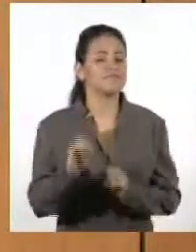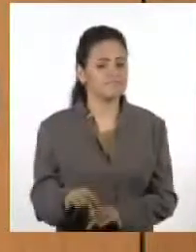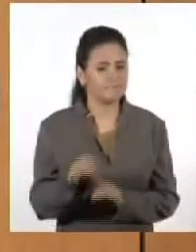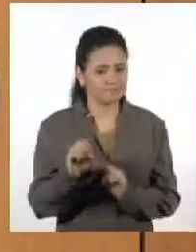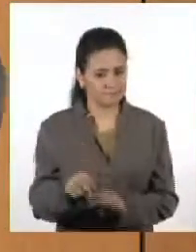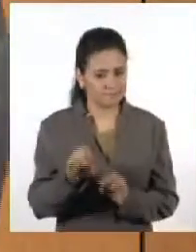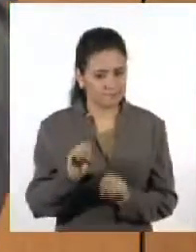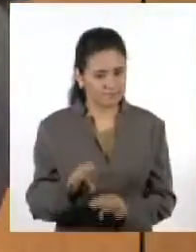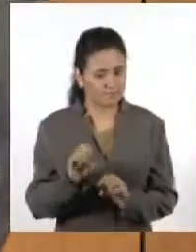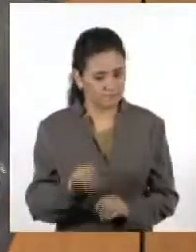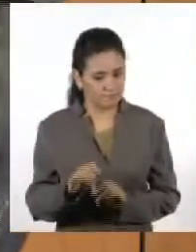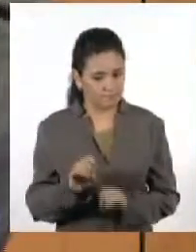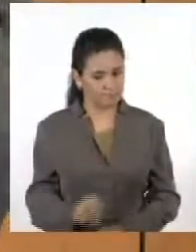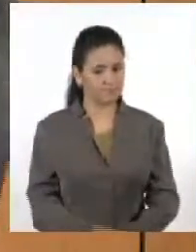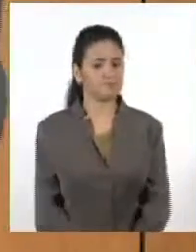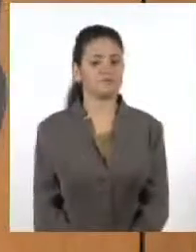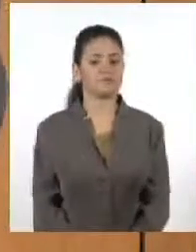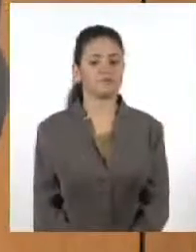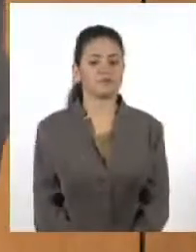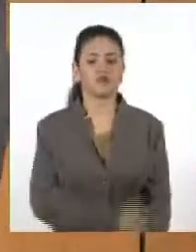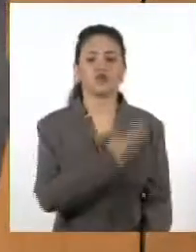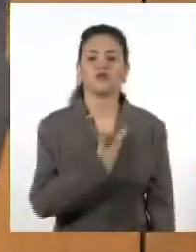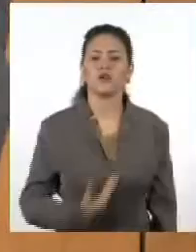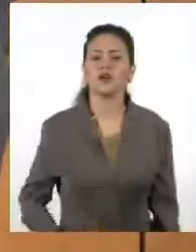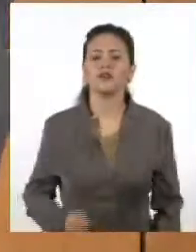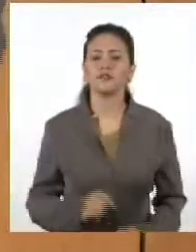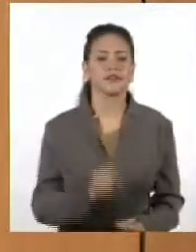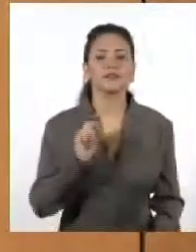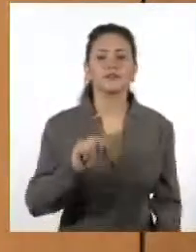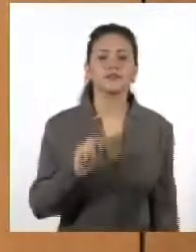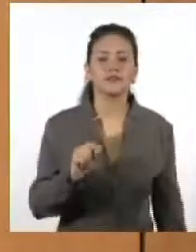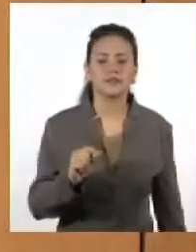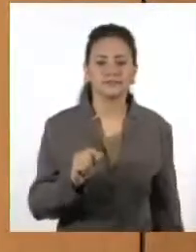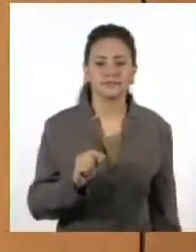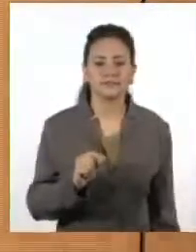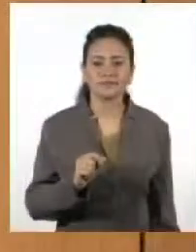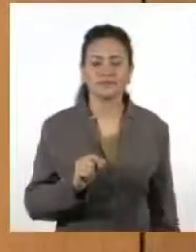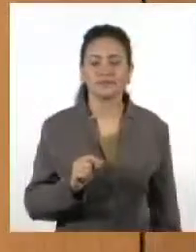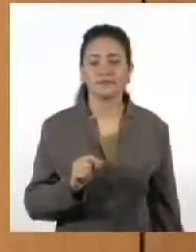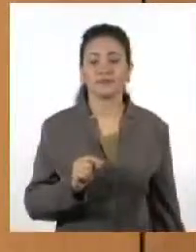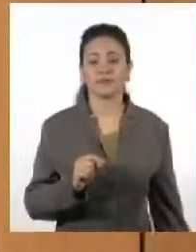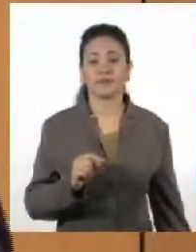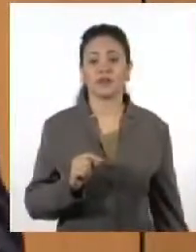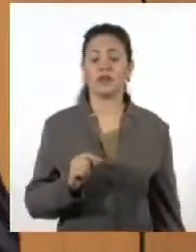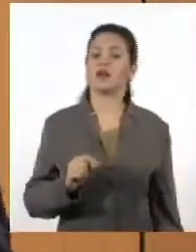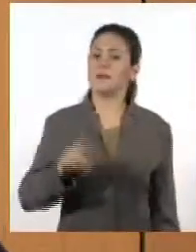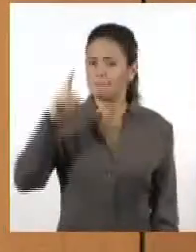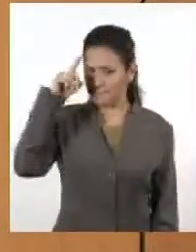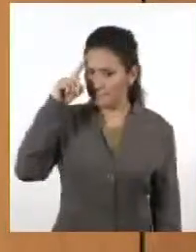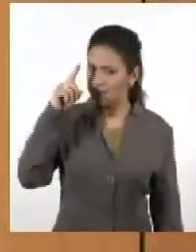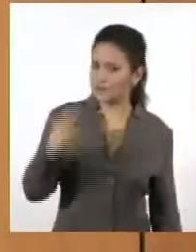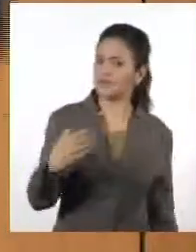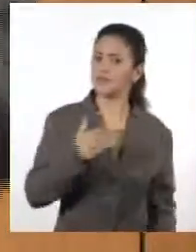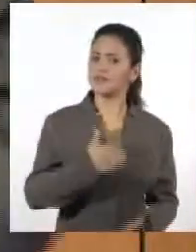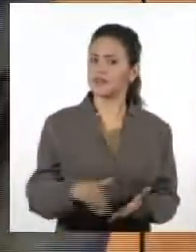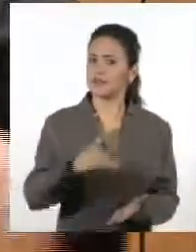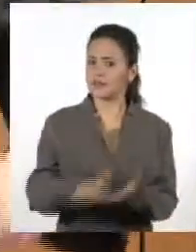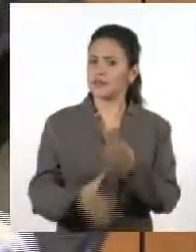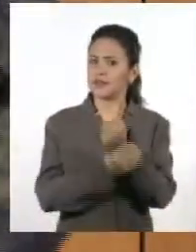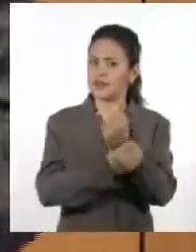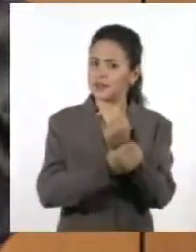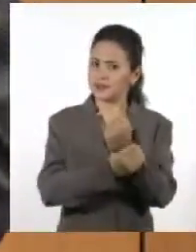eu sabia que o governador fez o governador botou o secretário de segurança para tratar com os índices